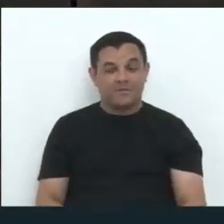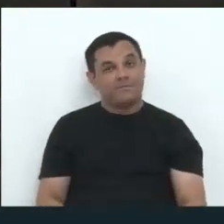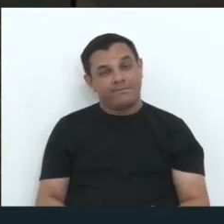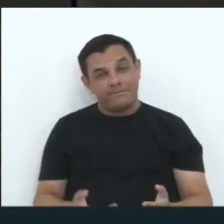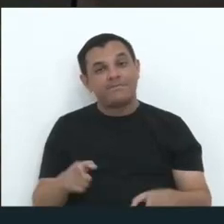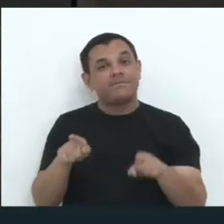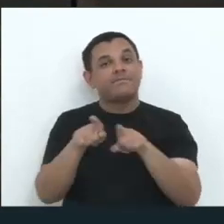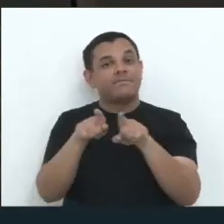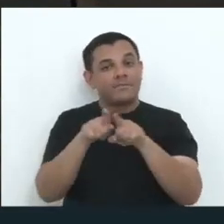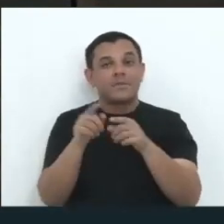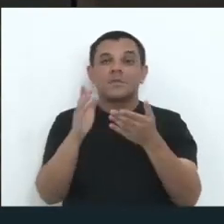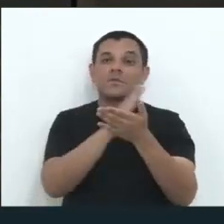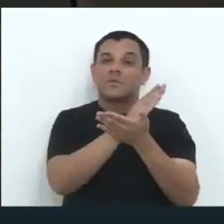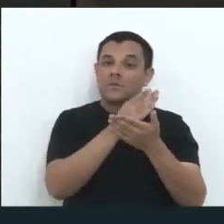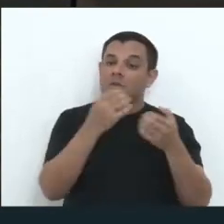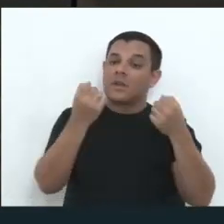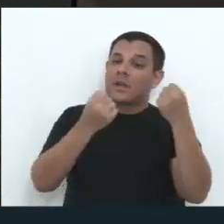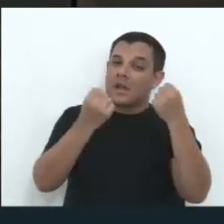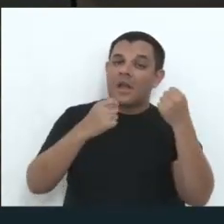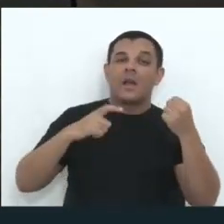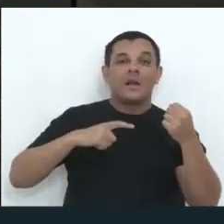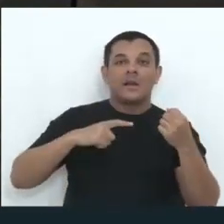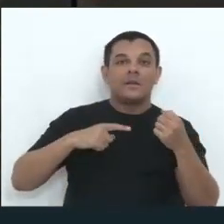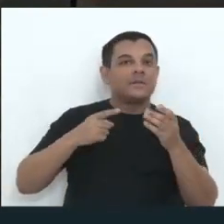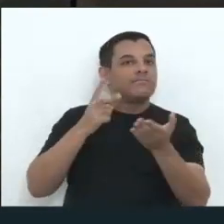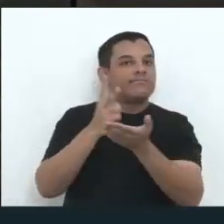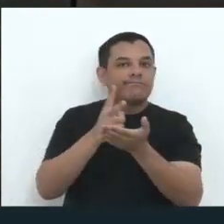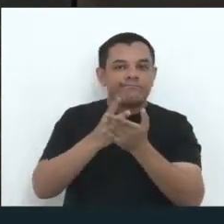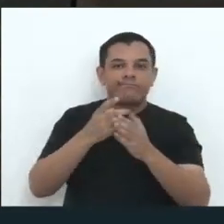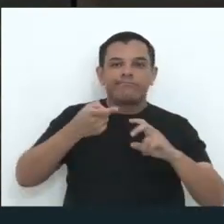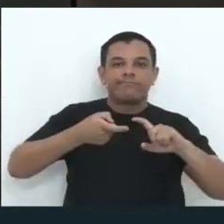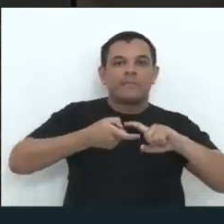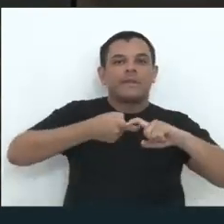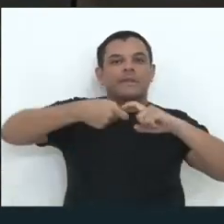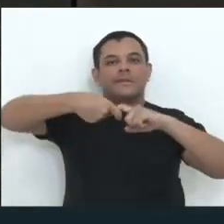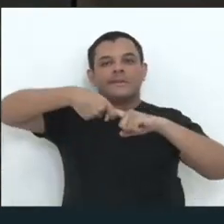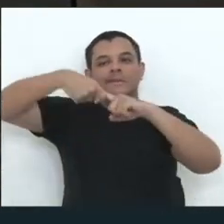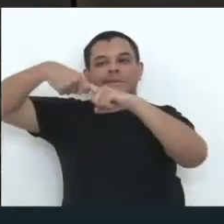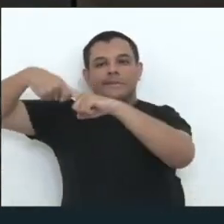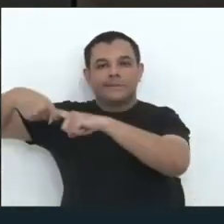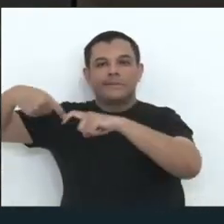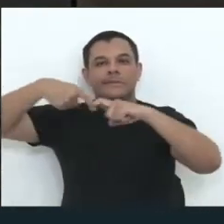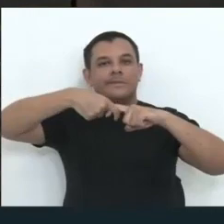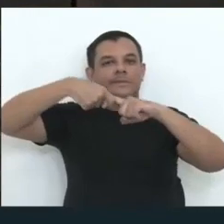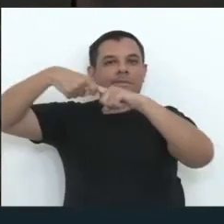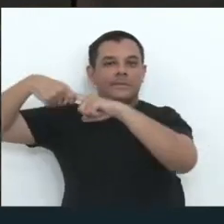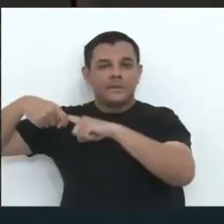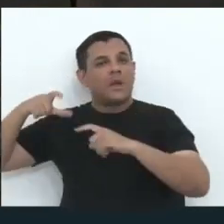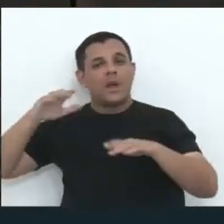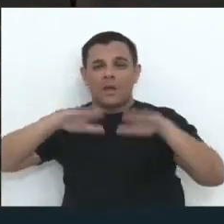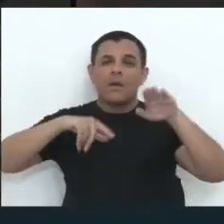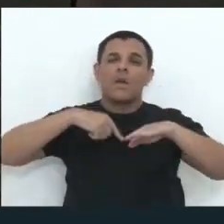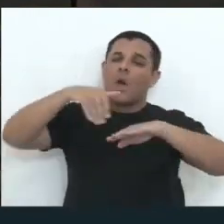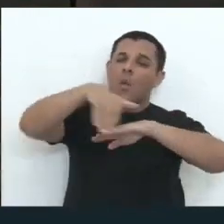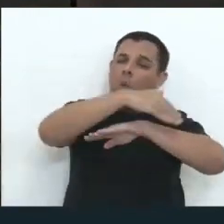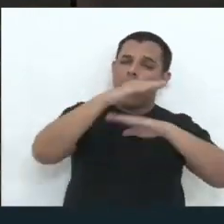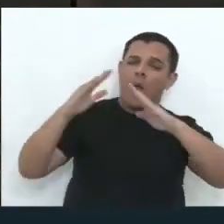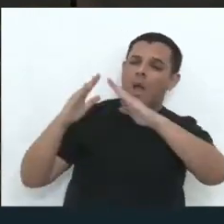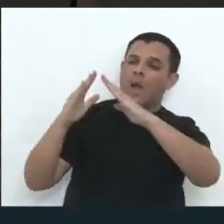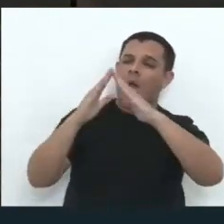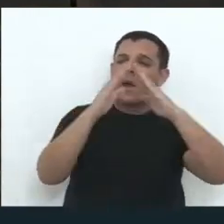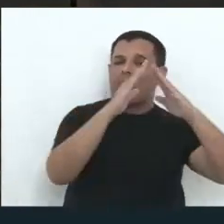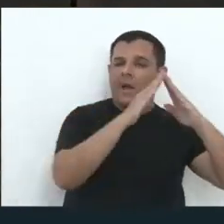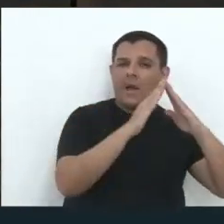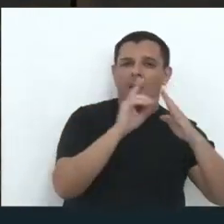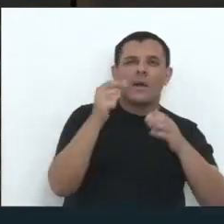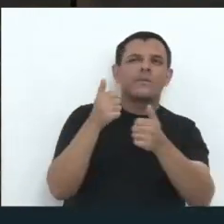os carros estão sendo guinchados aí, torto à direita. Né? Você pega a rua residencial, como ali